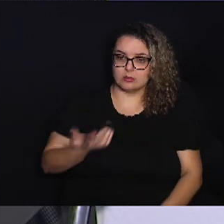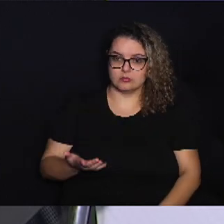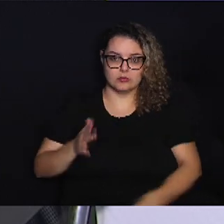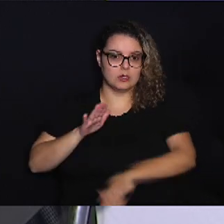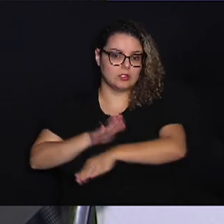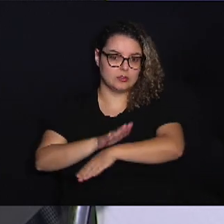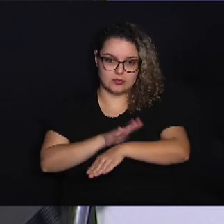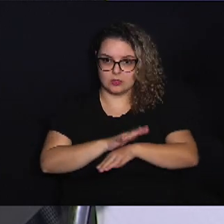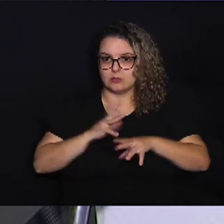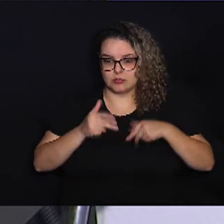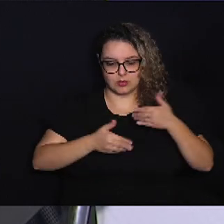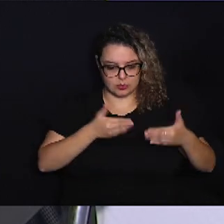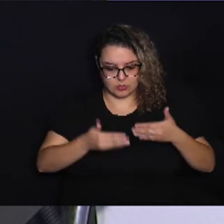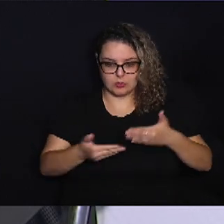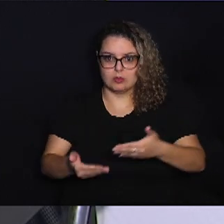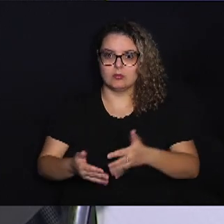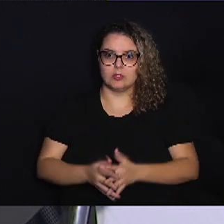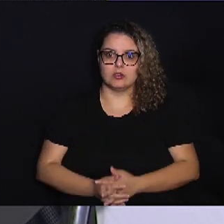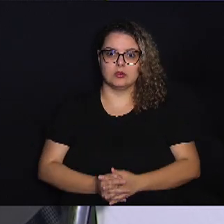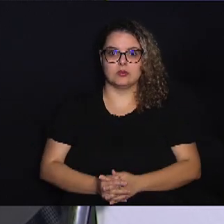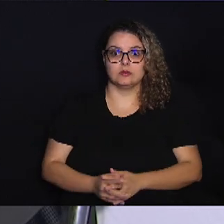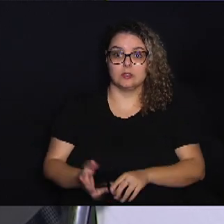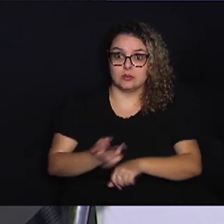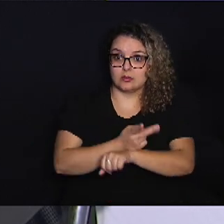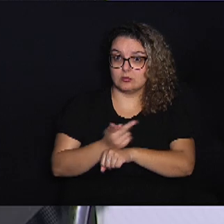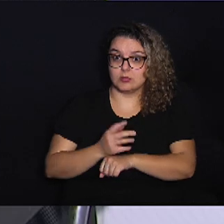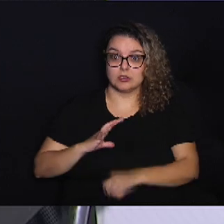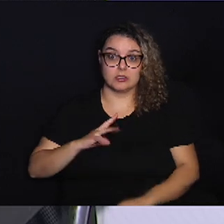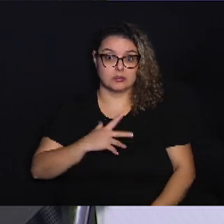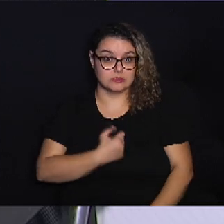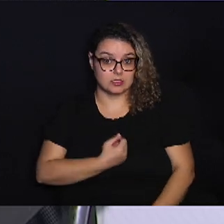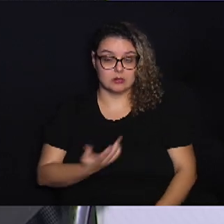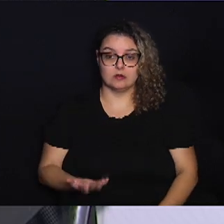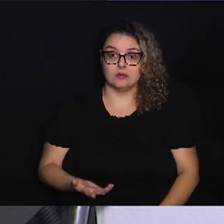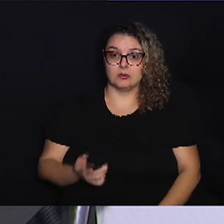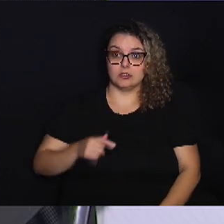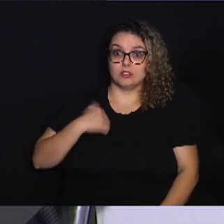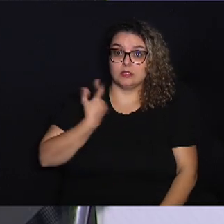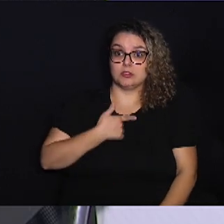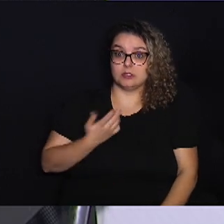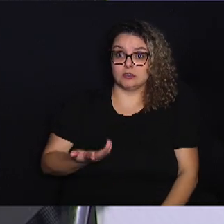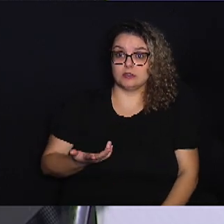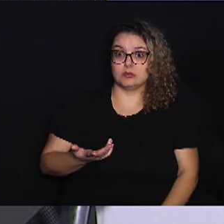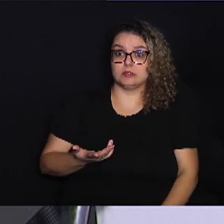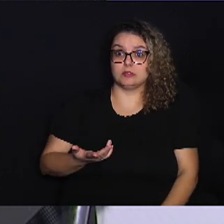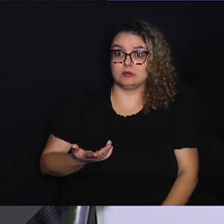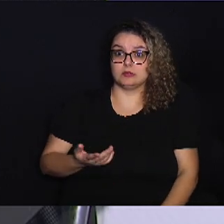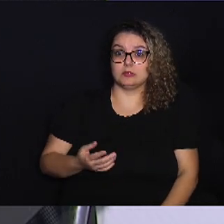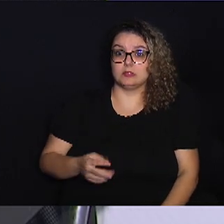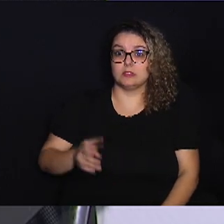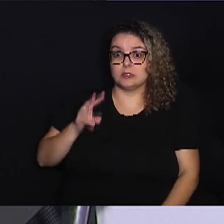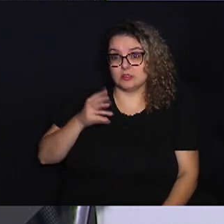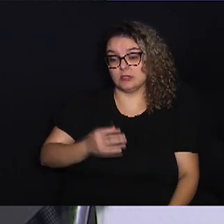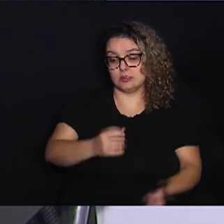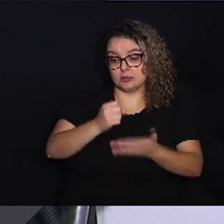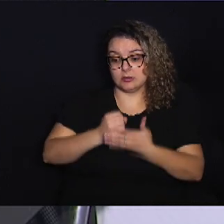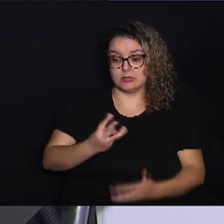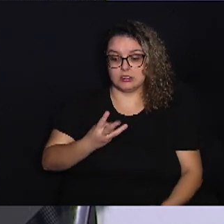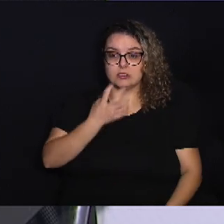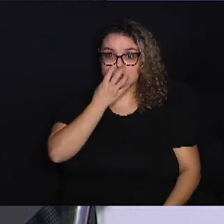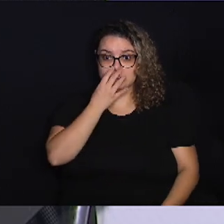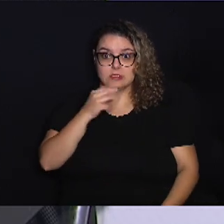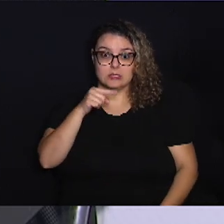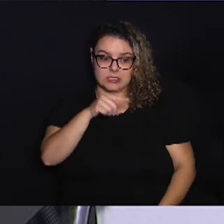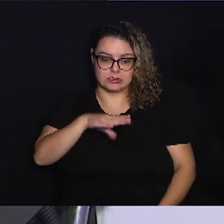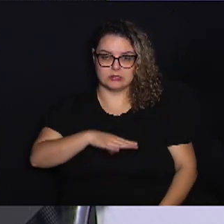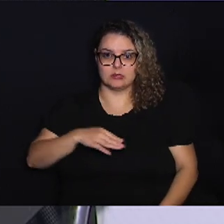ajudamos em todo o processo, né, das buscas, dos resgates. E a gente trouxe para cá, para Campinas, 3 cães de Mariana,